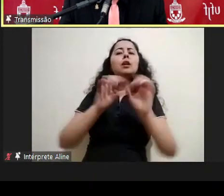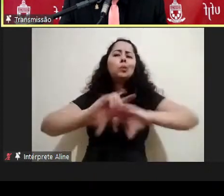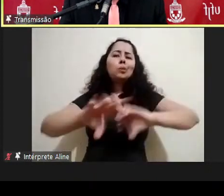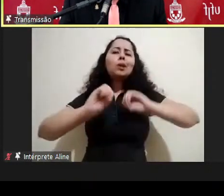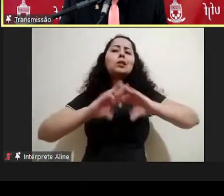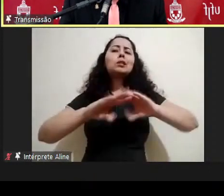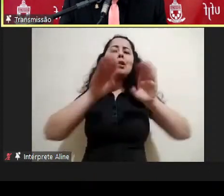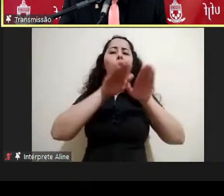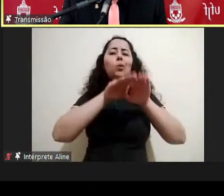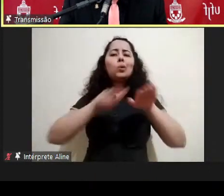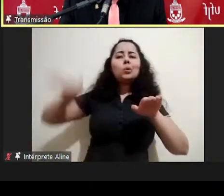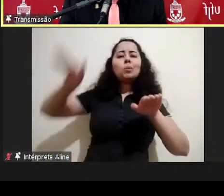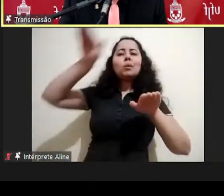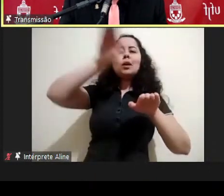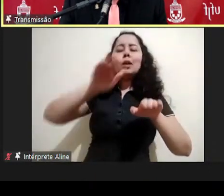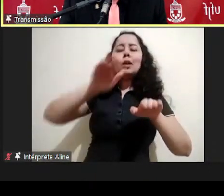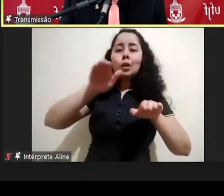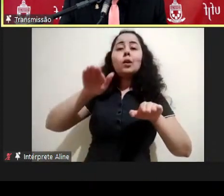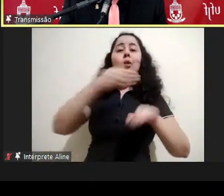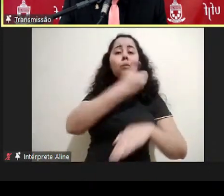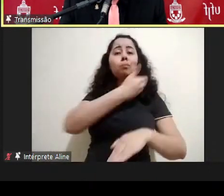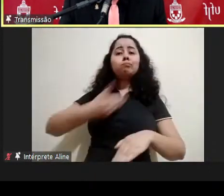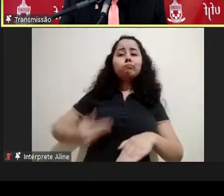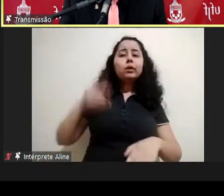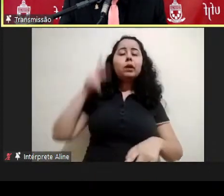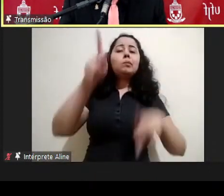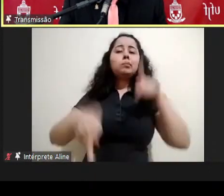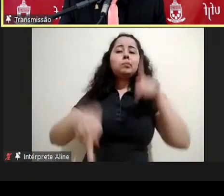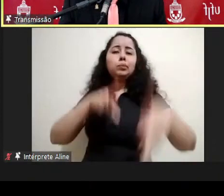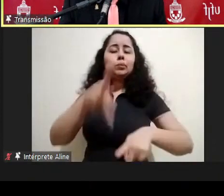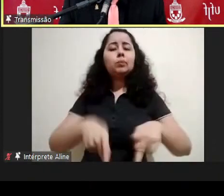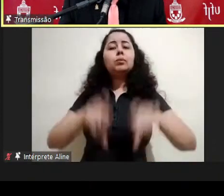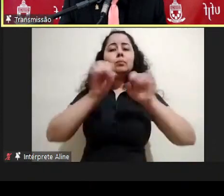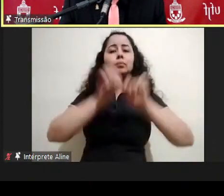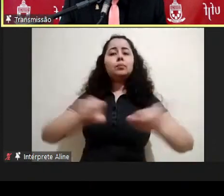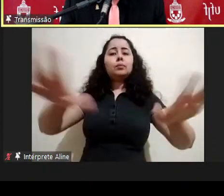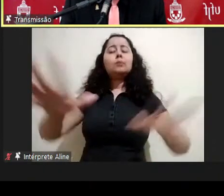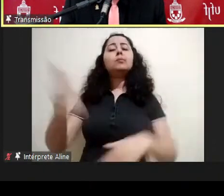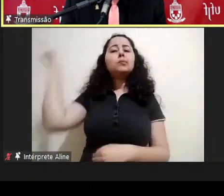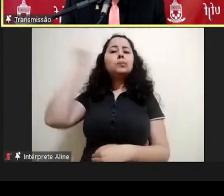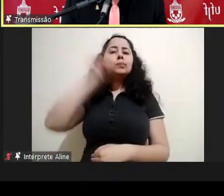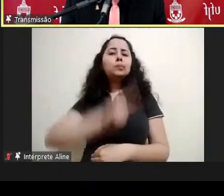na UFJF, proporcionando um salto de aproximadamente 8 mil novas vagas.